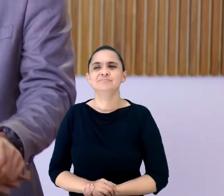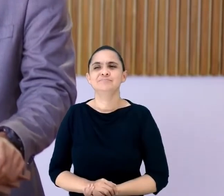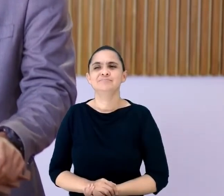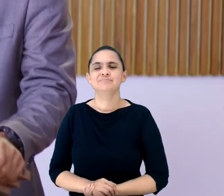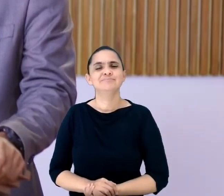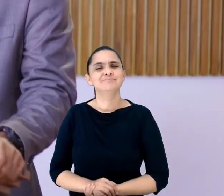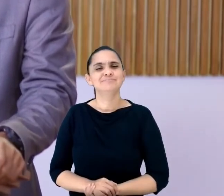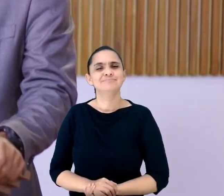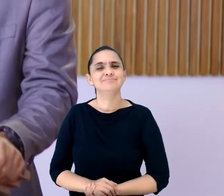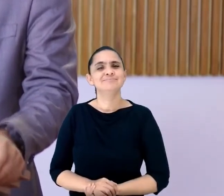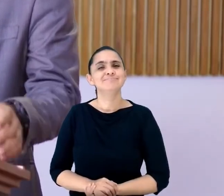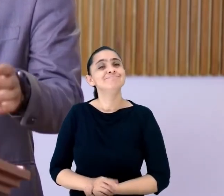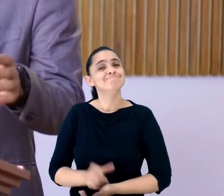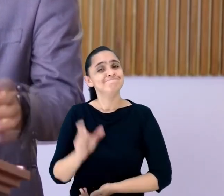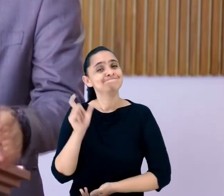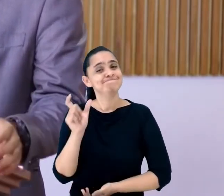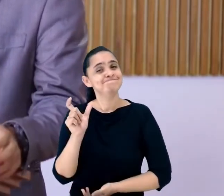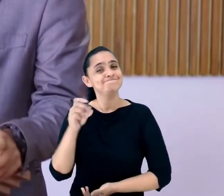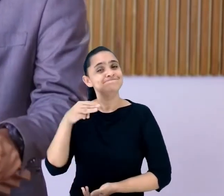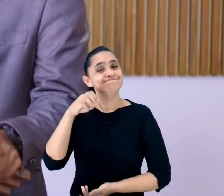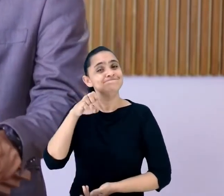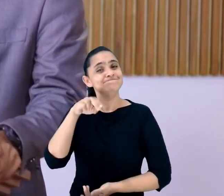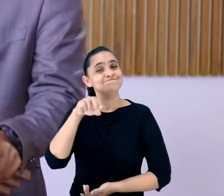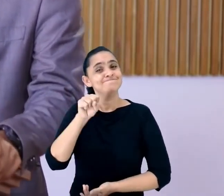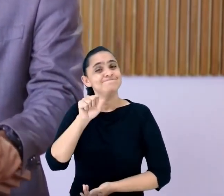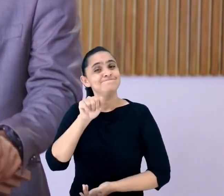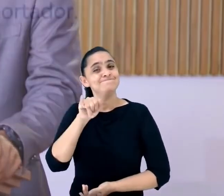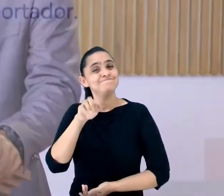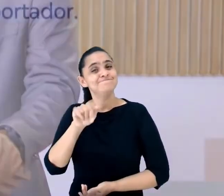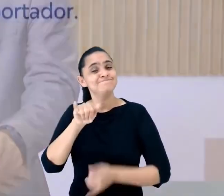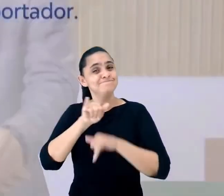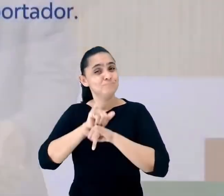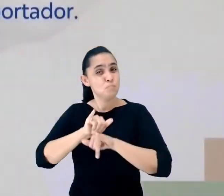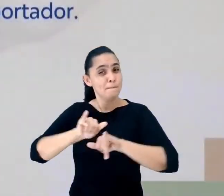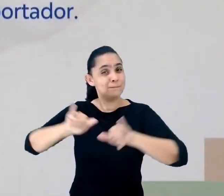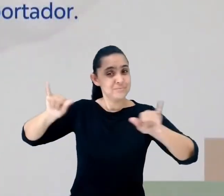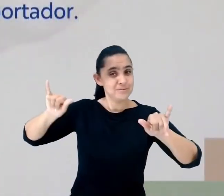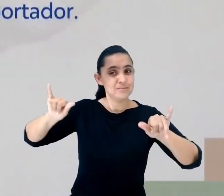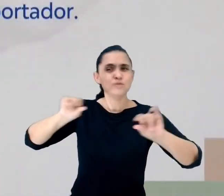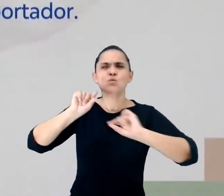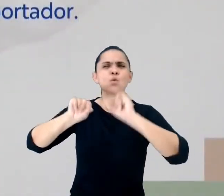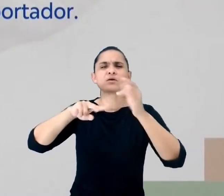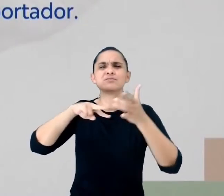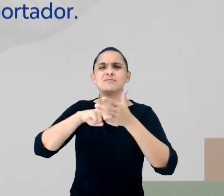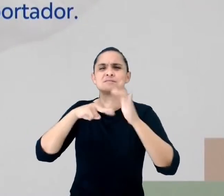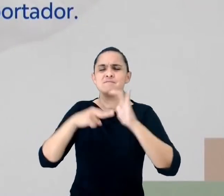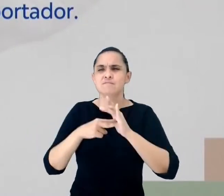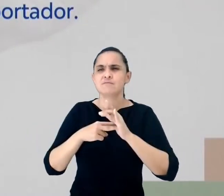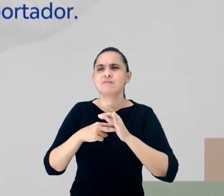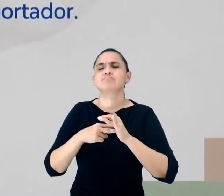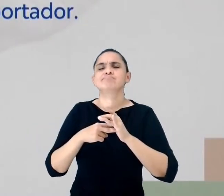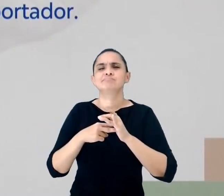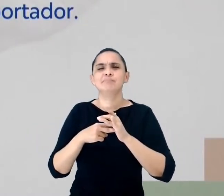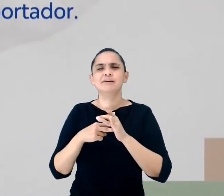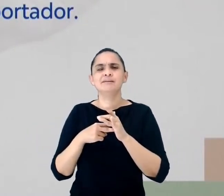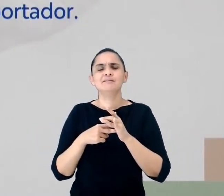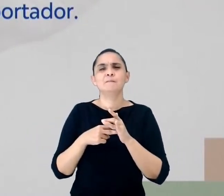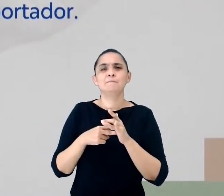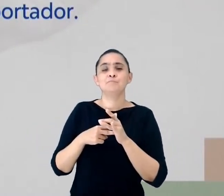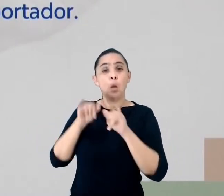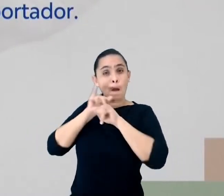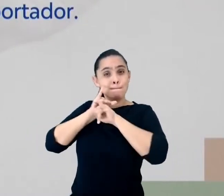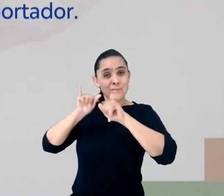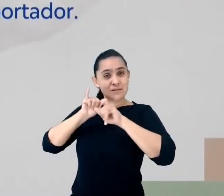Mensageiro quer dizer o que leva ou o que traz a